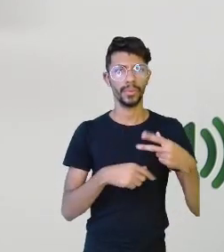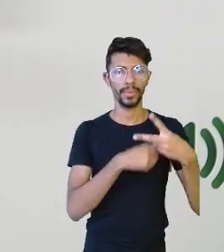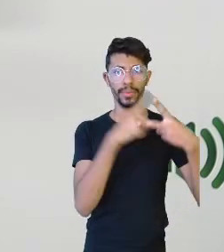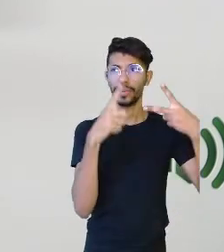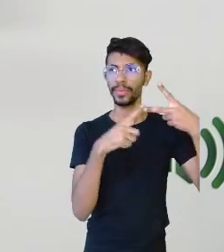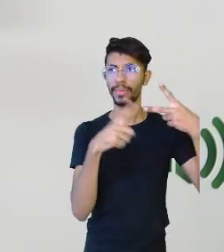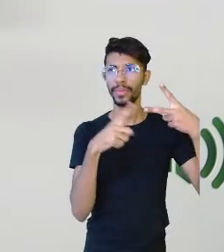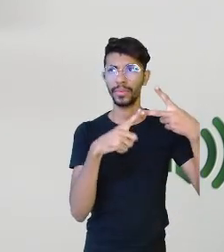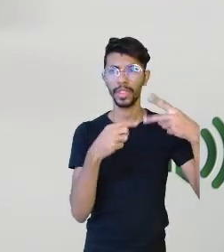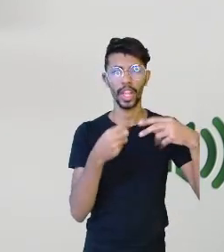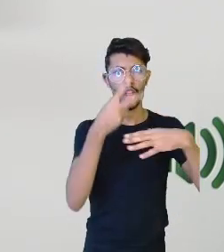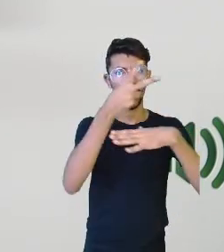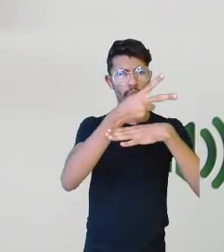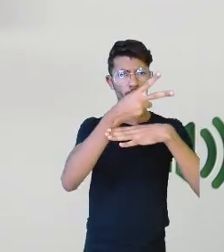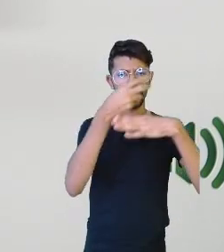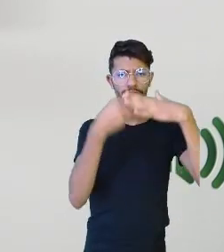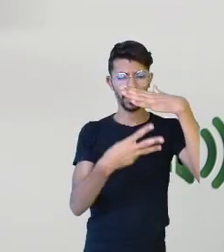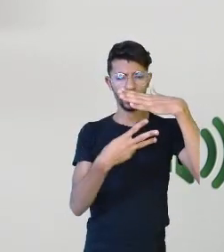2/3.